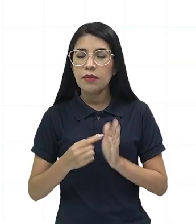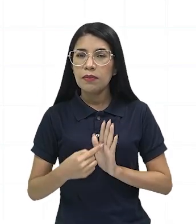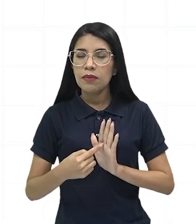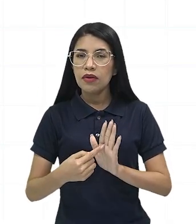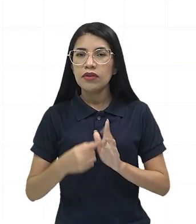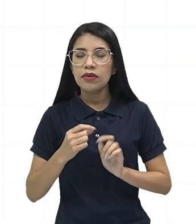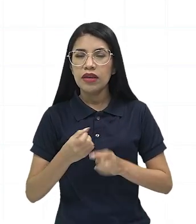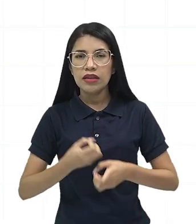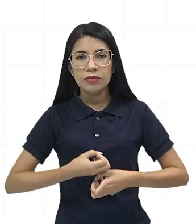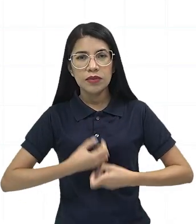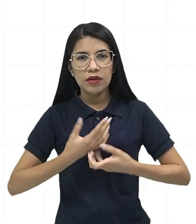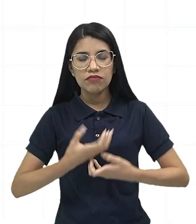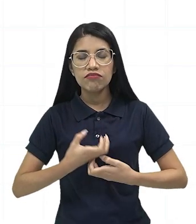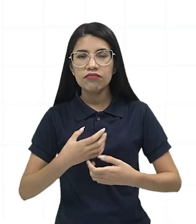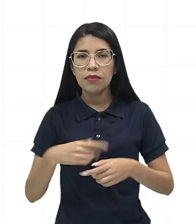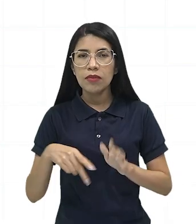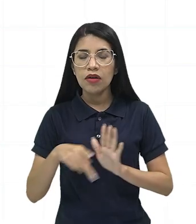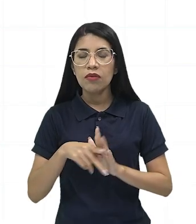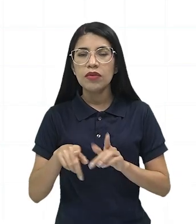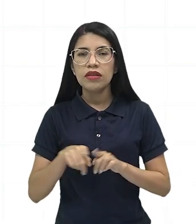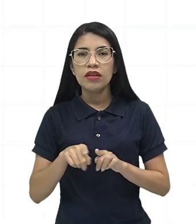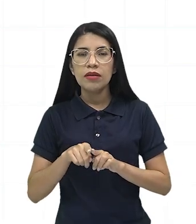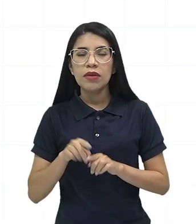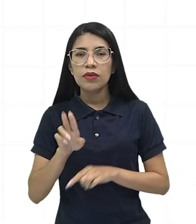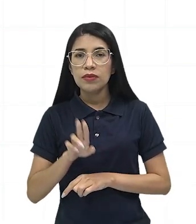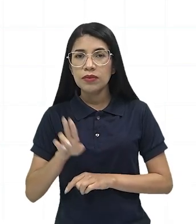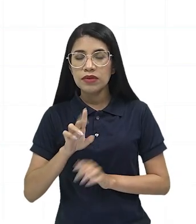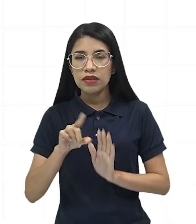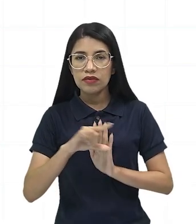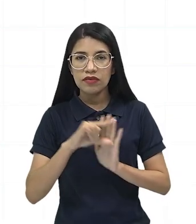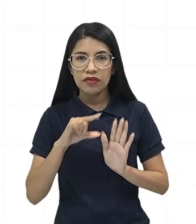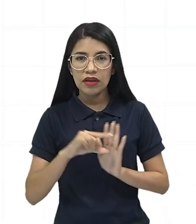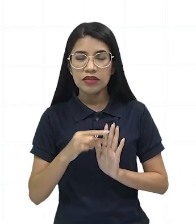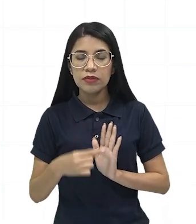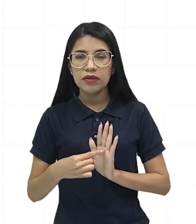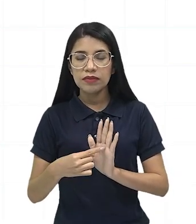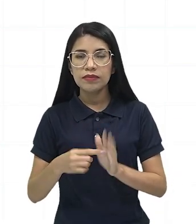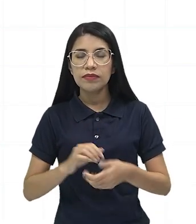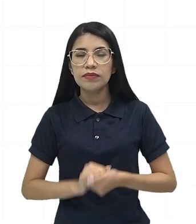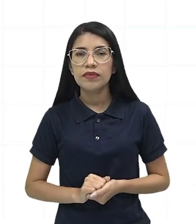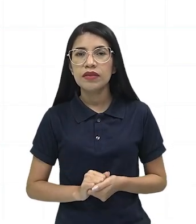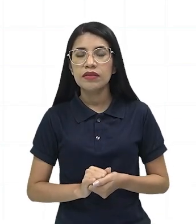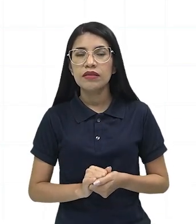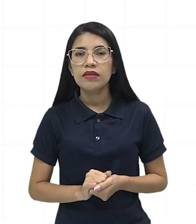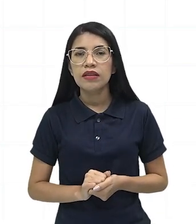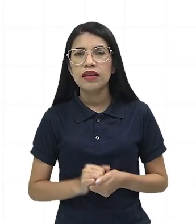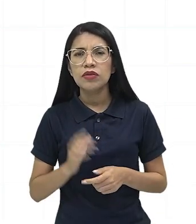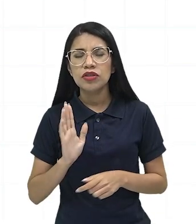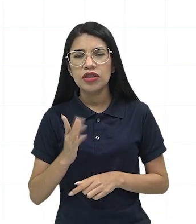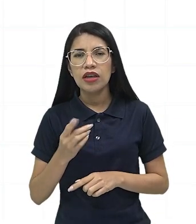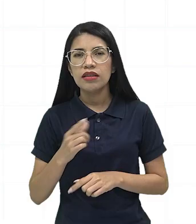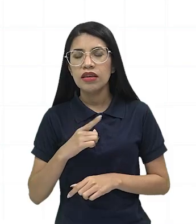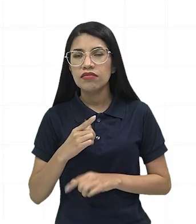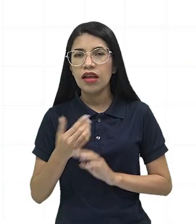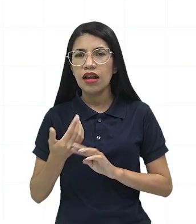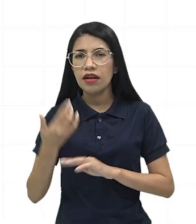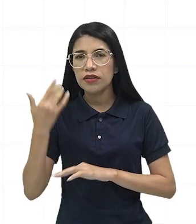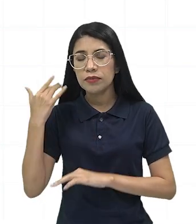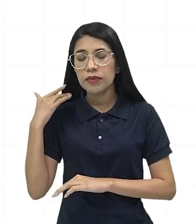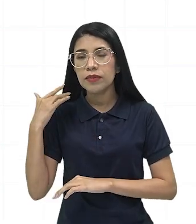dentro dele, ele faz a partir dos versos. E essa classificação é bem antiga, né? Ela vem lá dos gregos, de